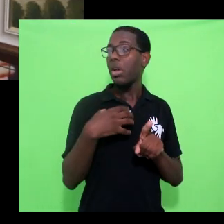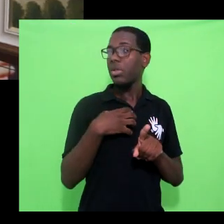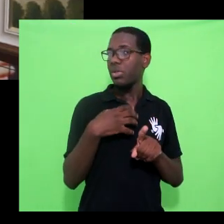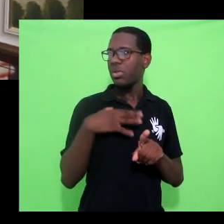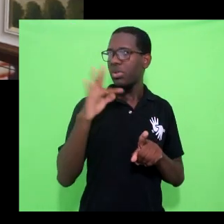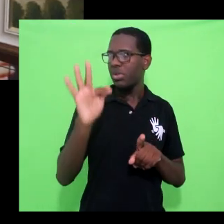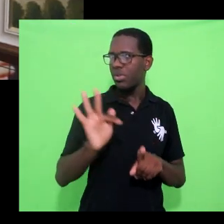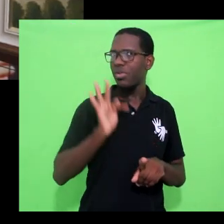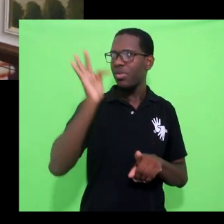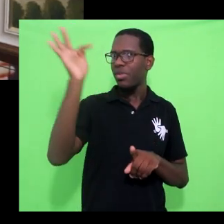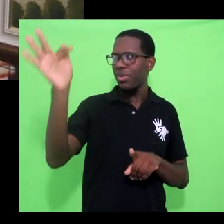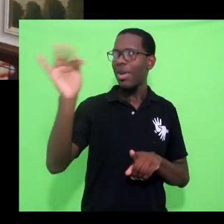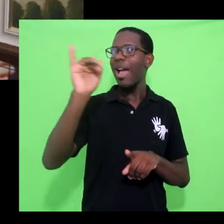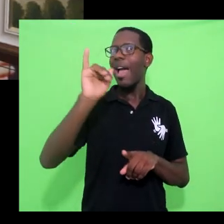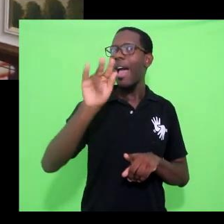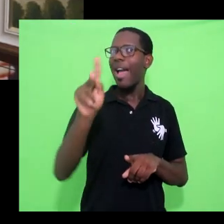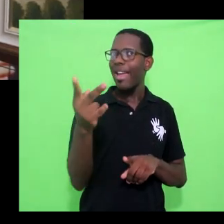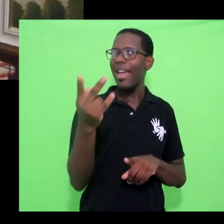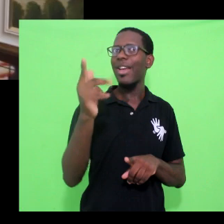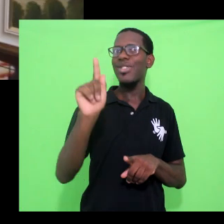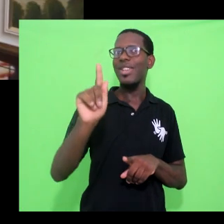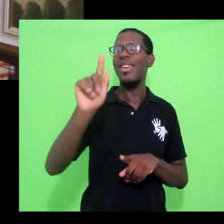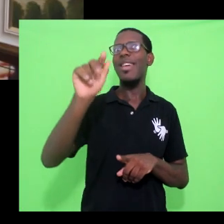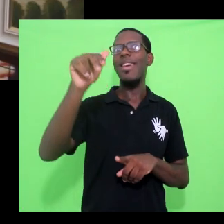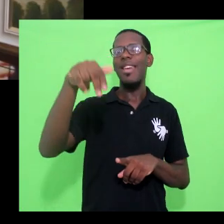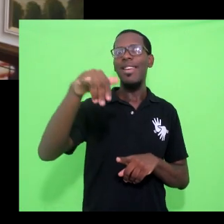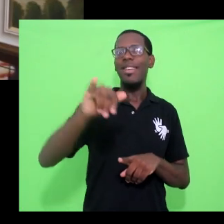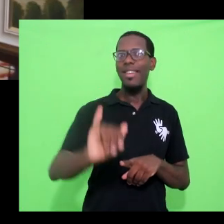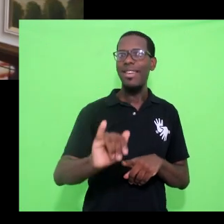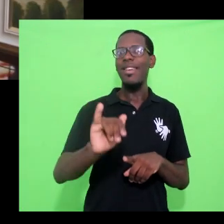histórica, a população mais agradece. Né?